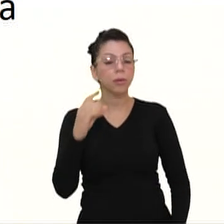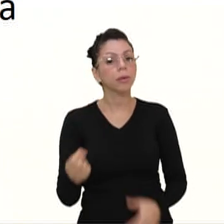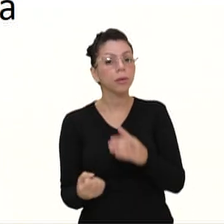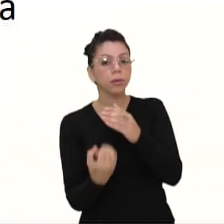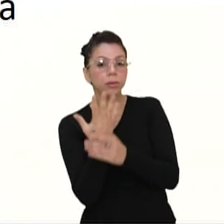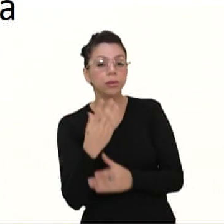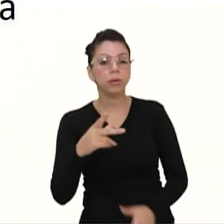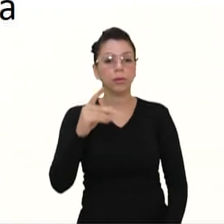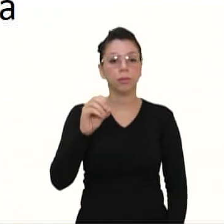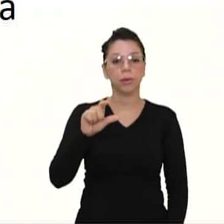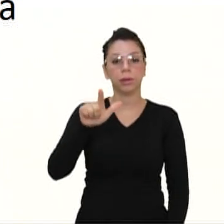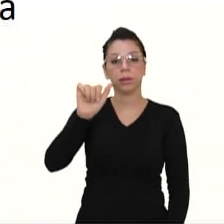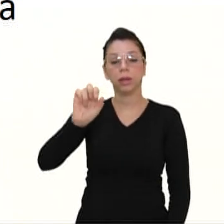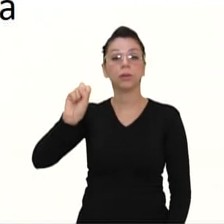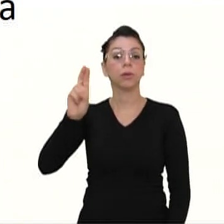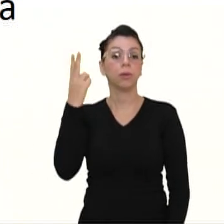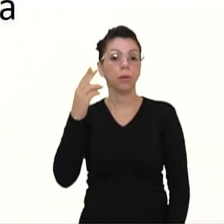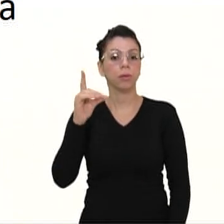Polinésia e no Peru.